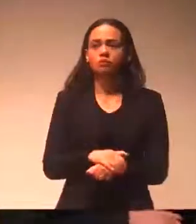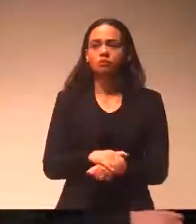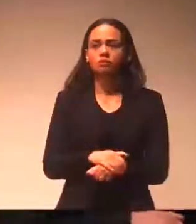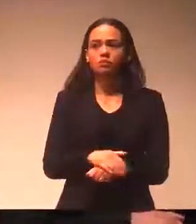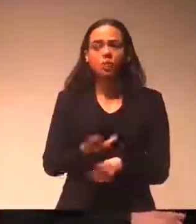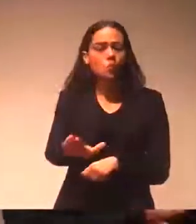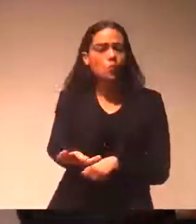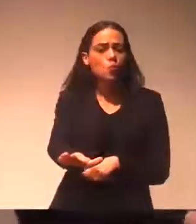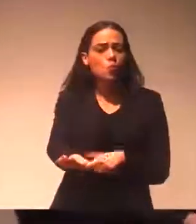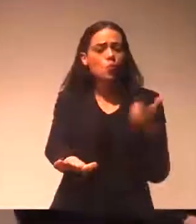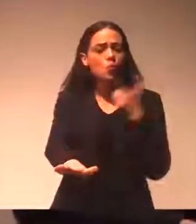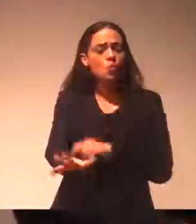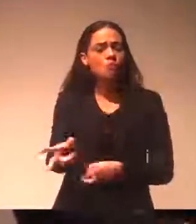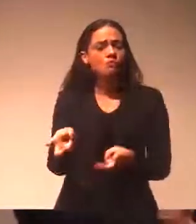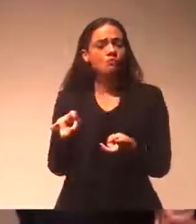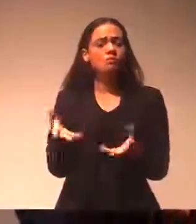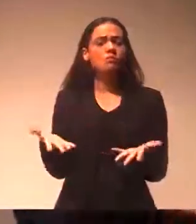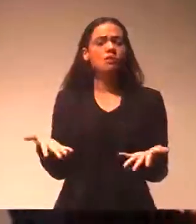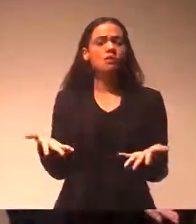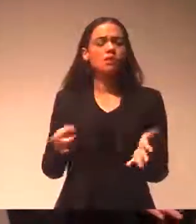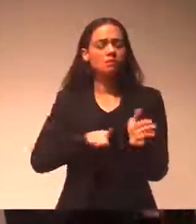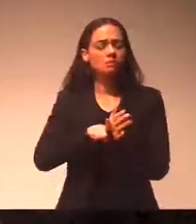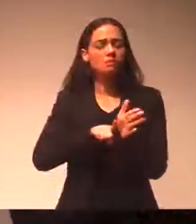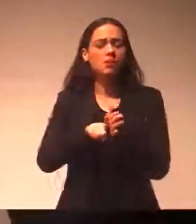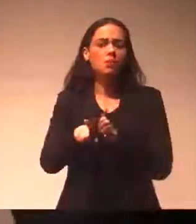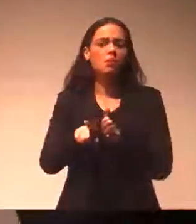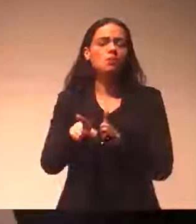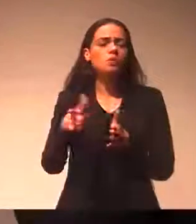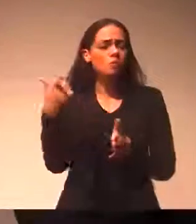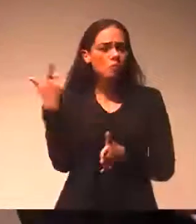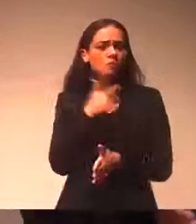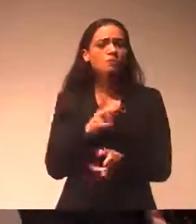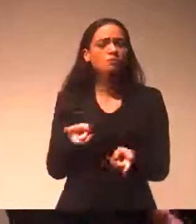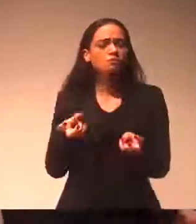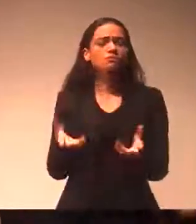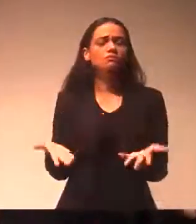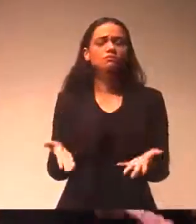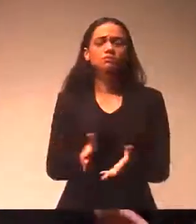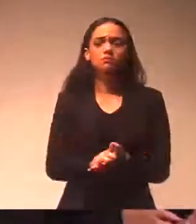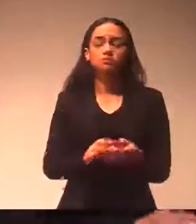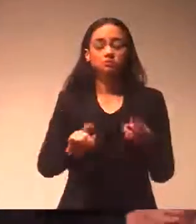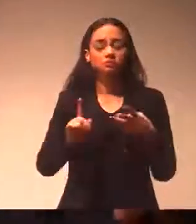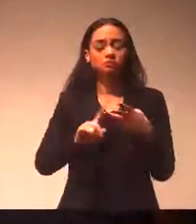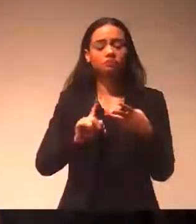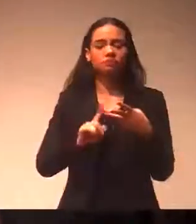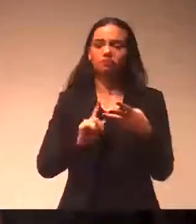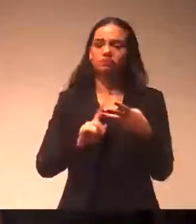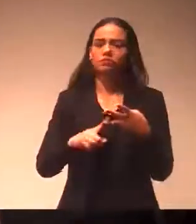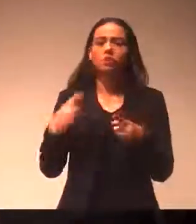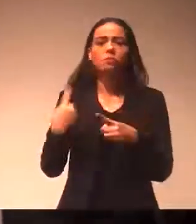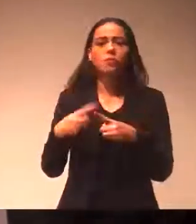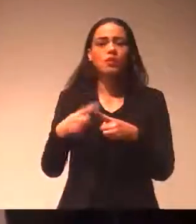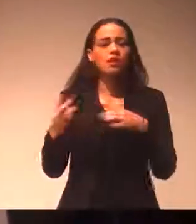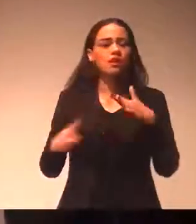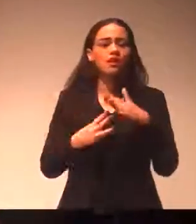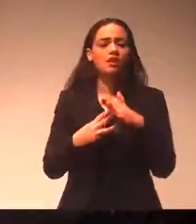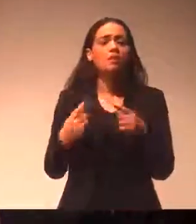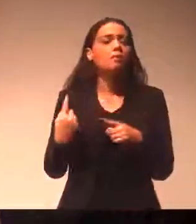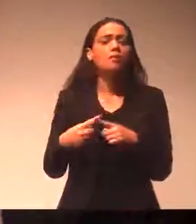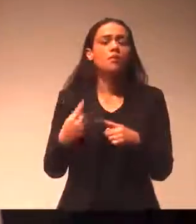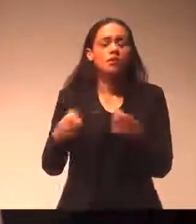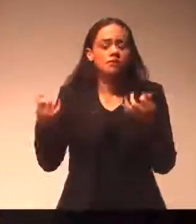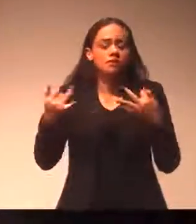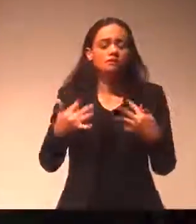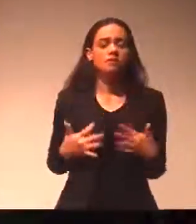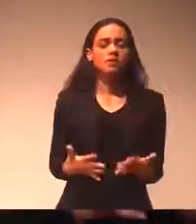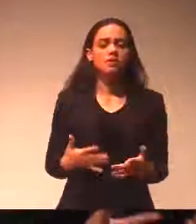talvez de 7ª série ia entender essa pergunta. 3. Informar a justificativa para a terceirização do serviço. Por quê? Porque nem